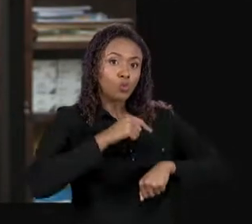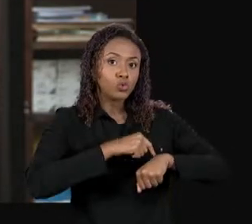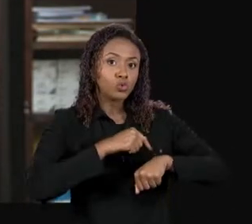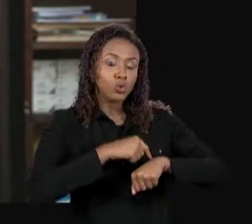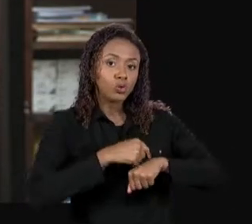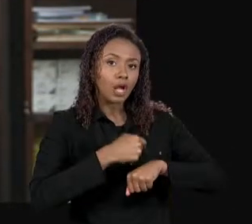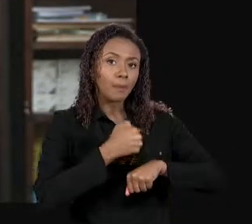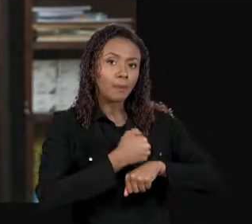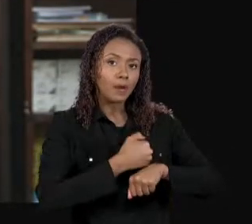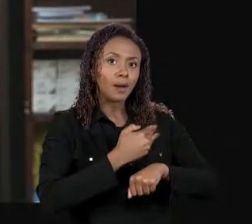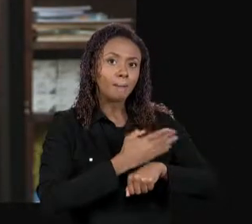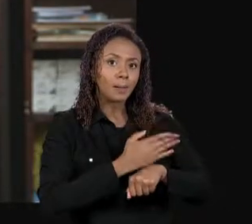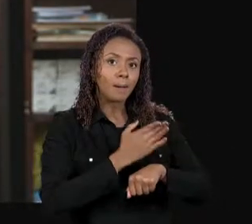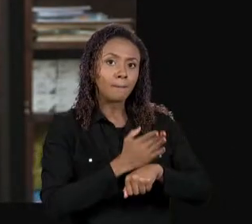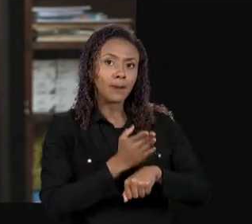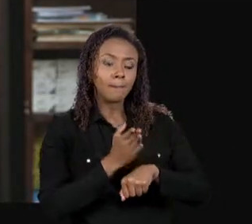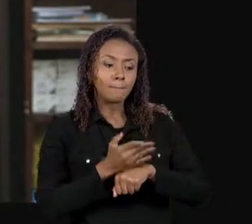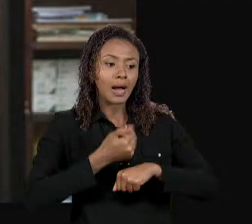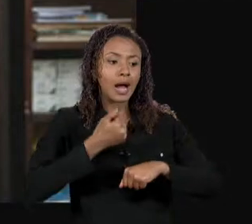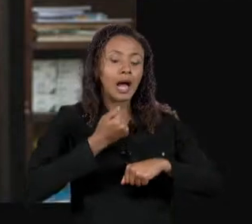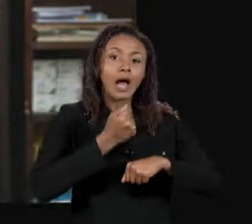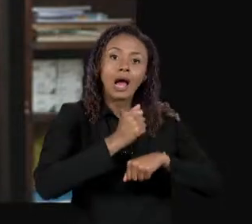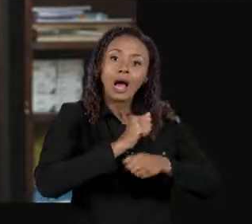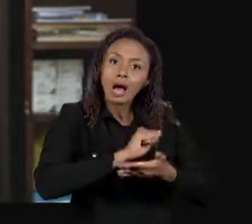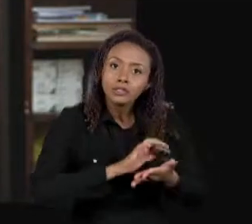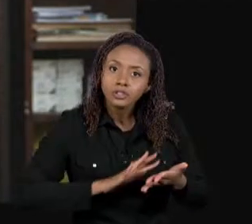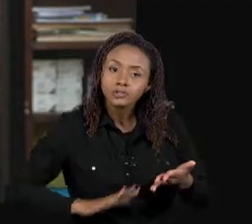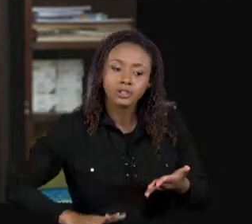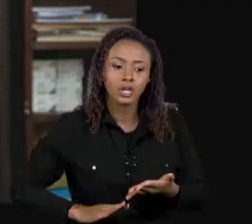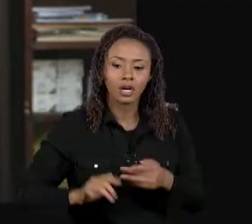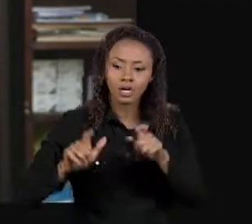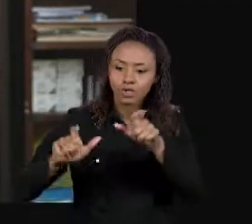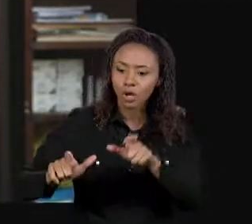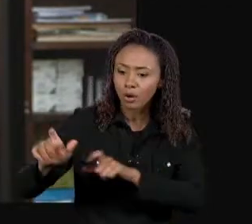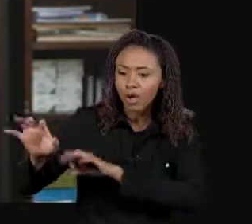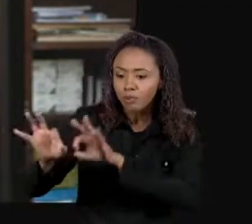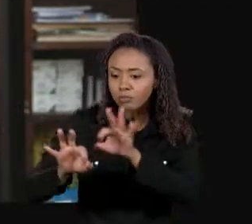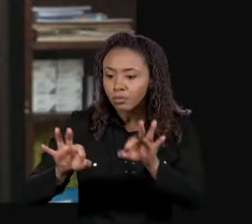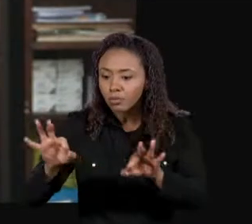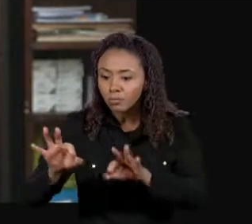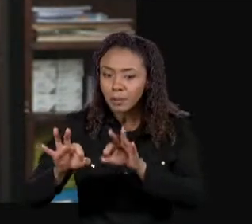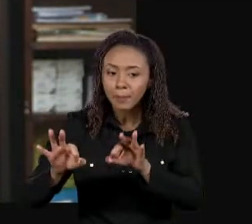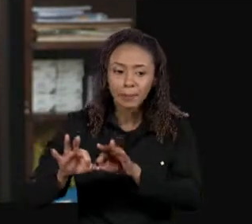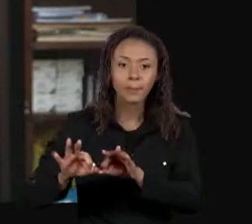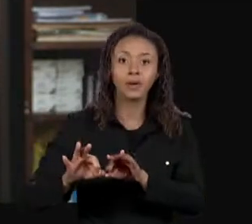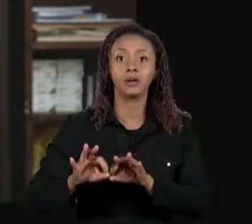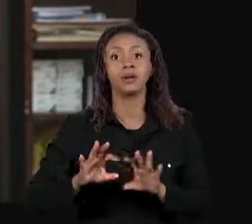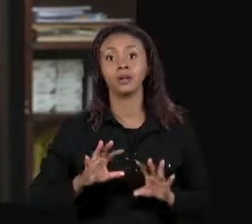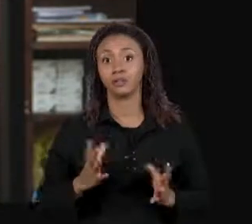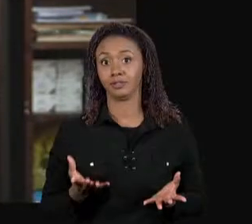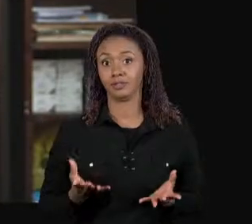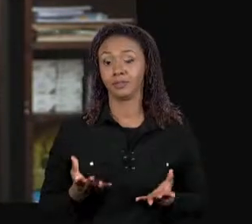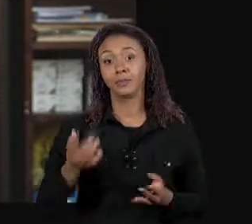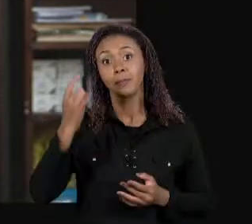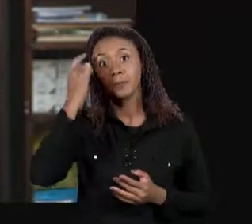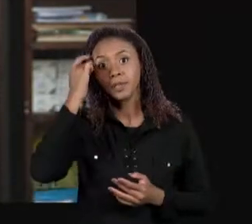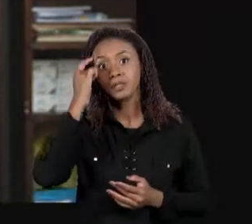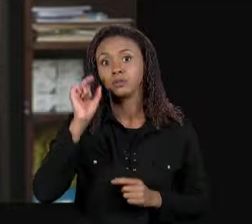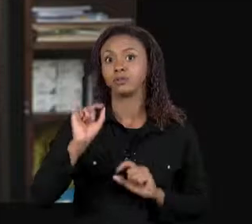organização de atividades, organização de espaço, integrando todos, né,